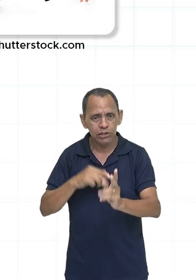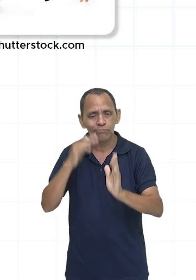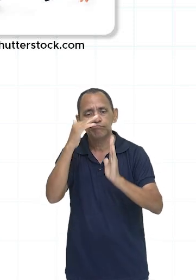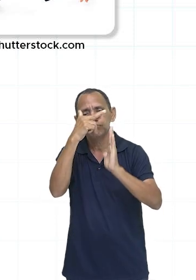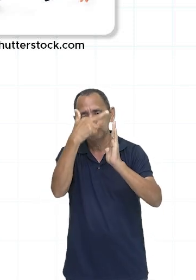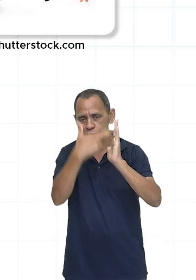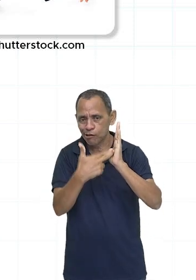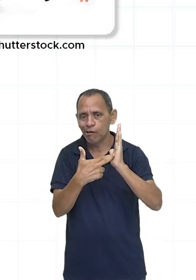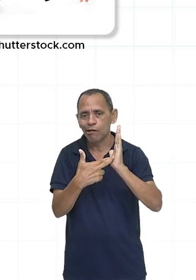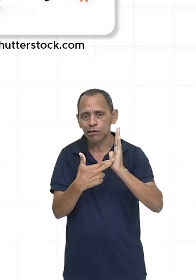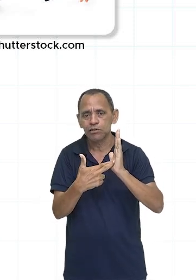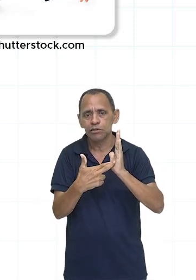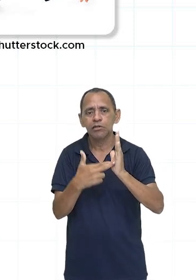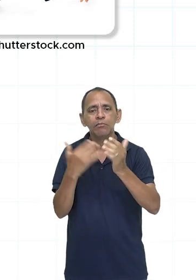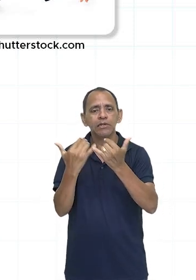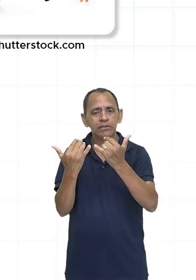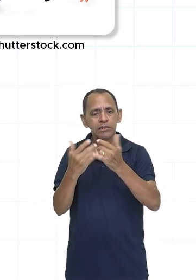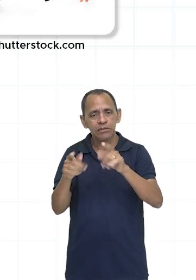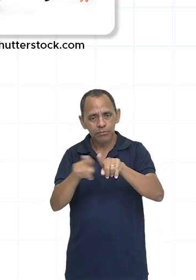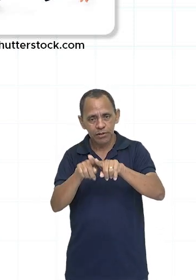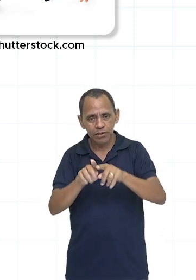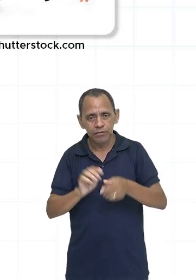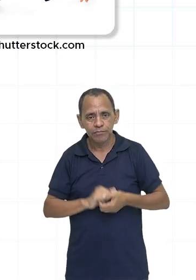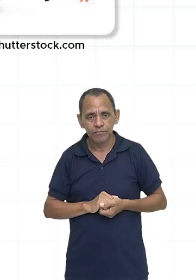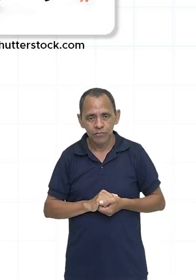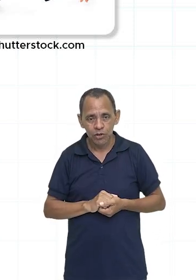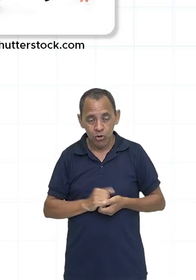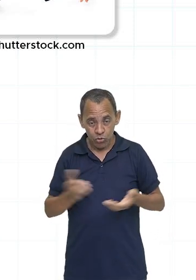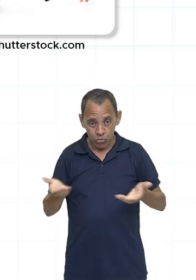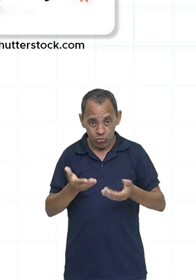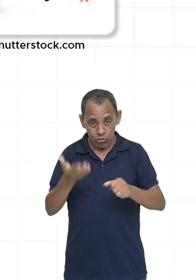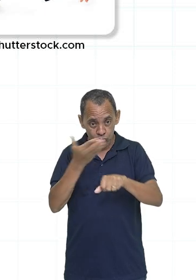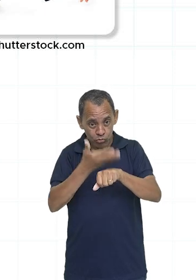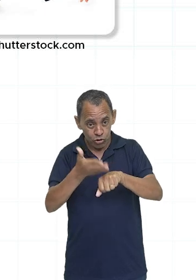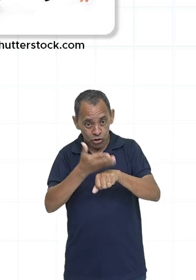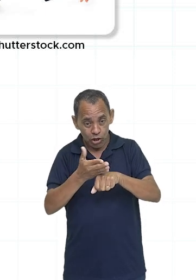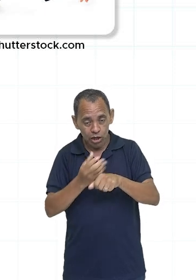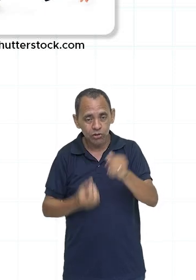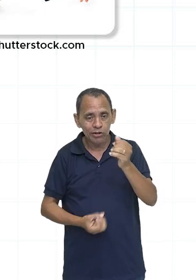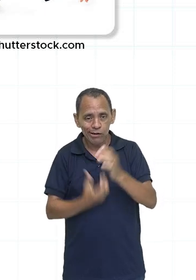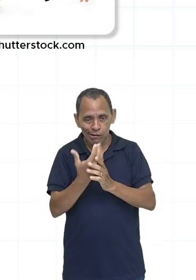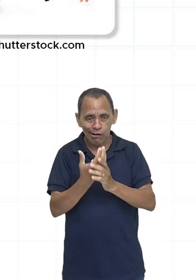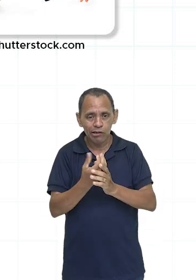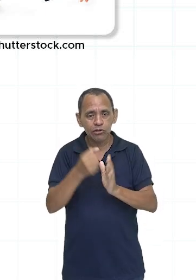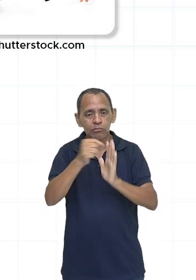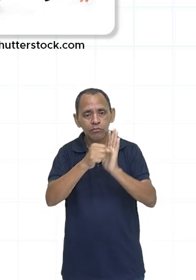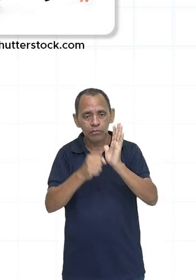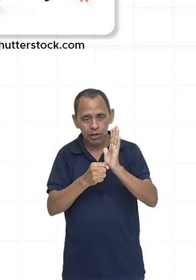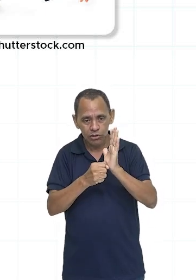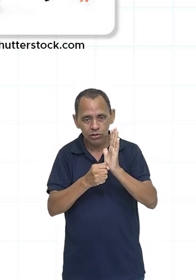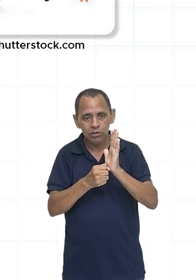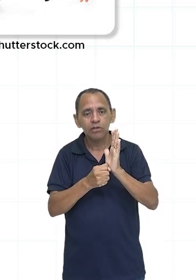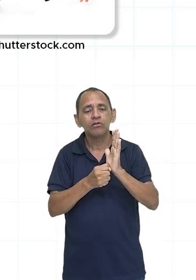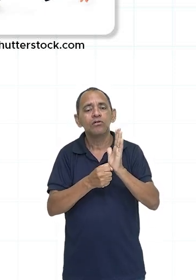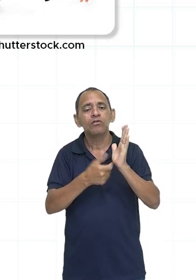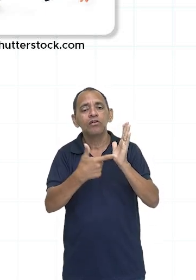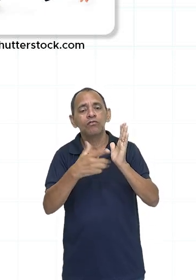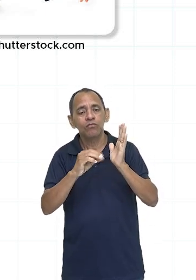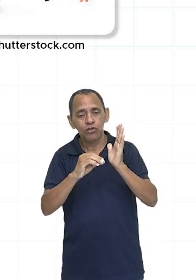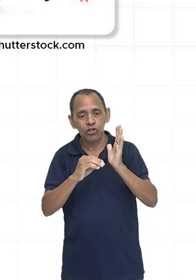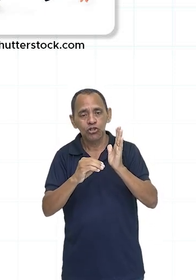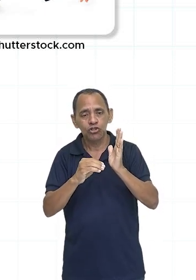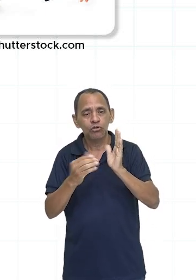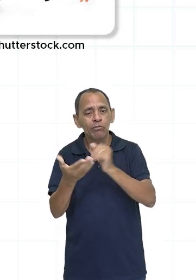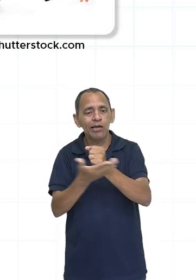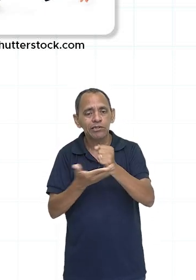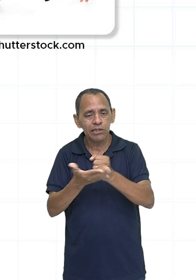Prosseguindo. O Kendo, tal como praticado hoje, foi criado a partir do século XX, com base em alguns